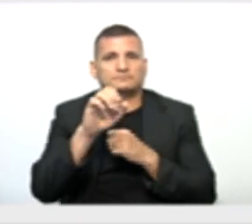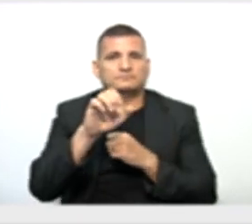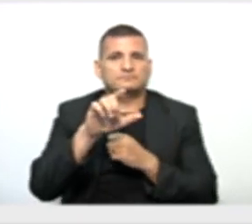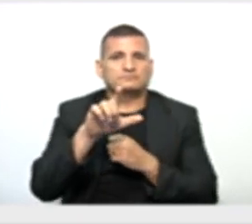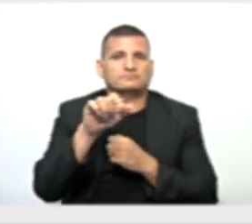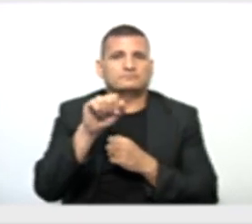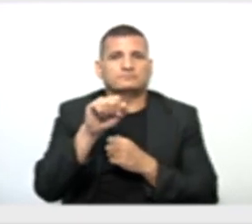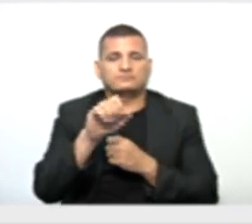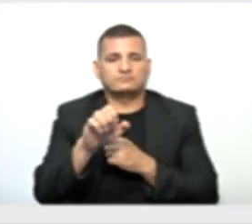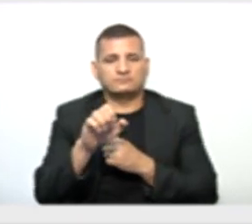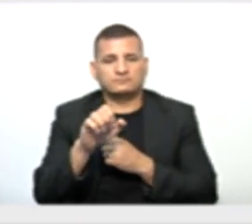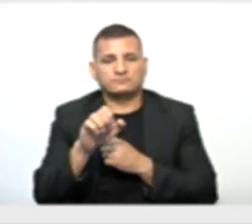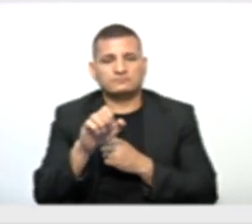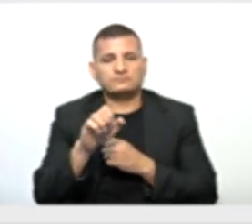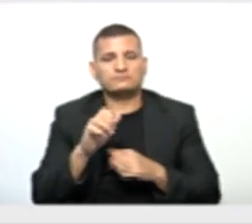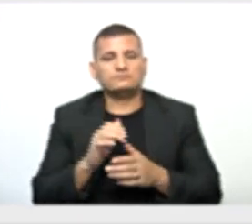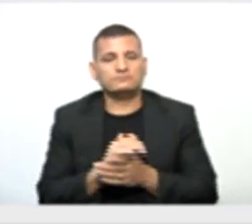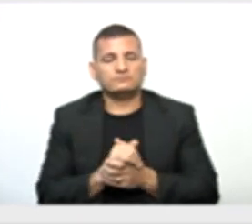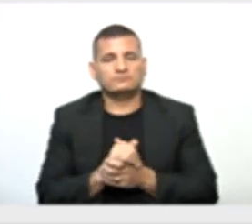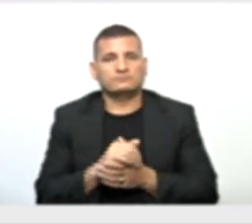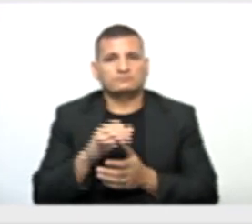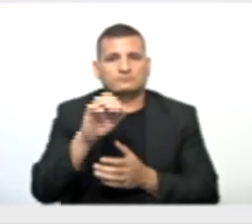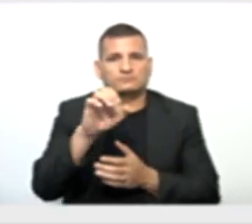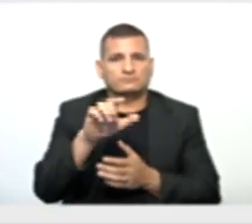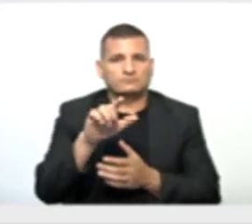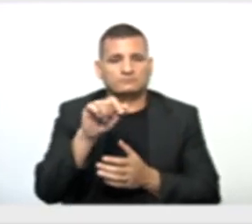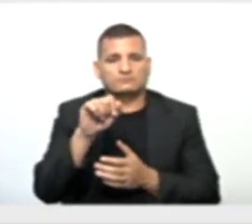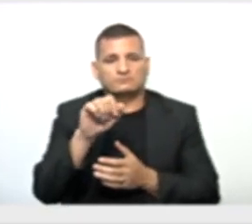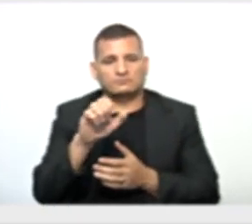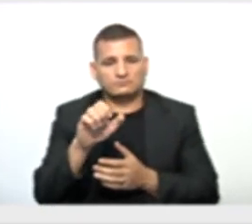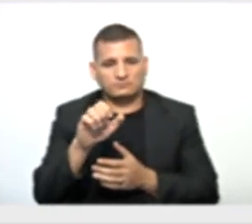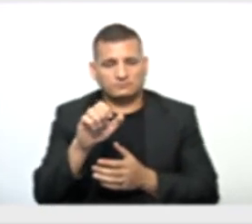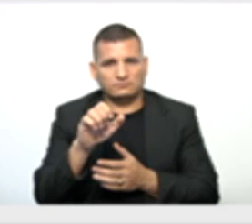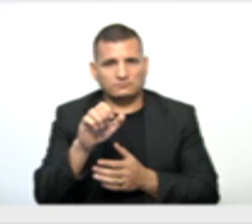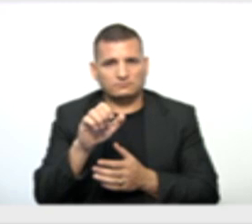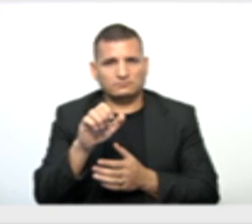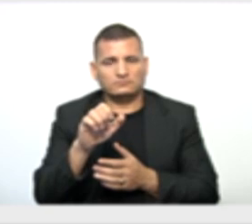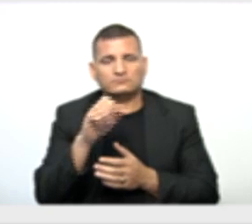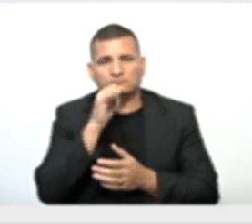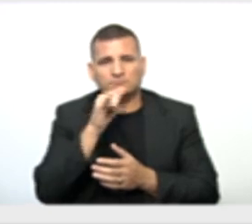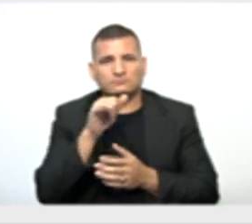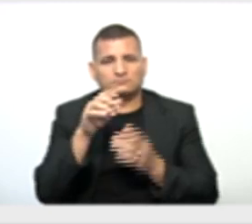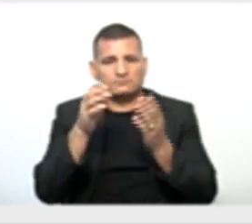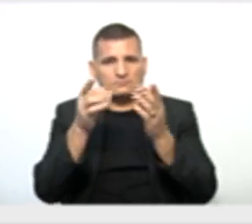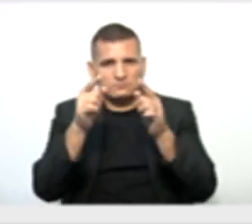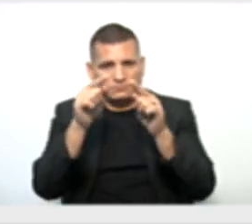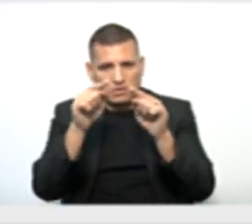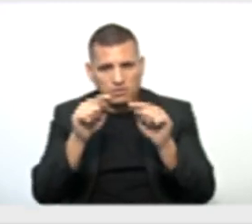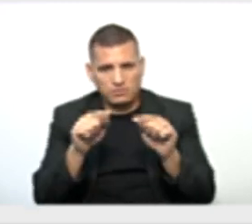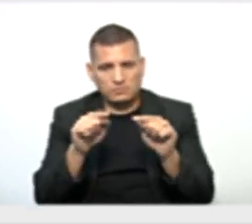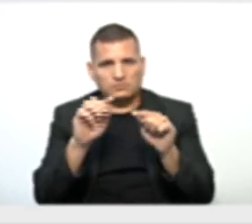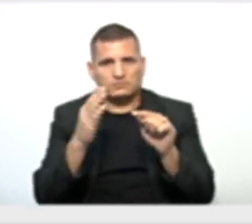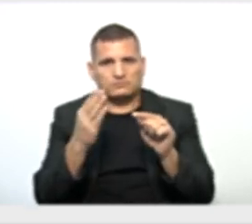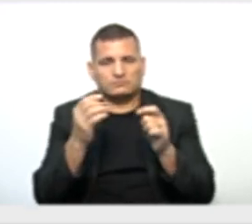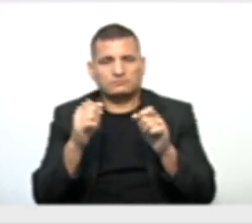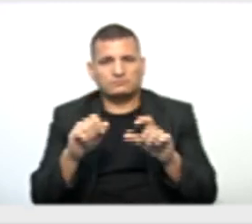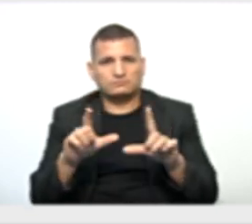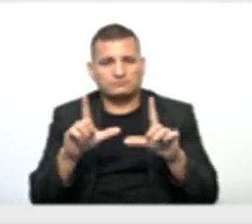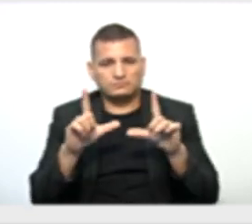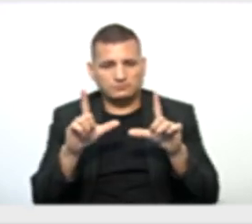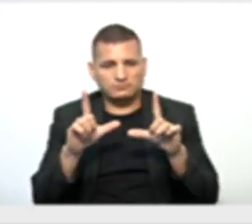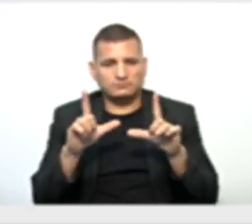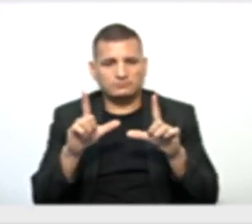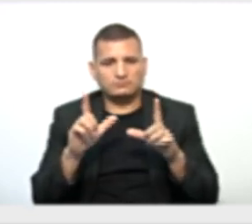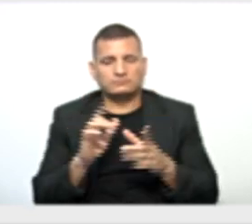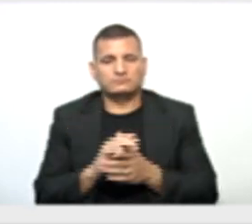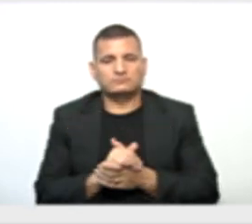O else é o que vai ser executado quando essa expressão for false. Então, eu tenho que imprimir print